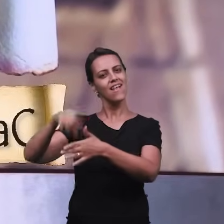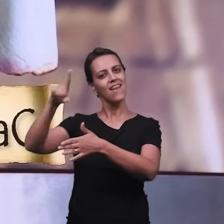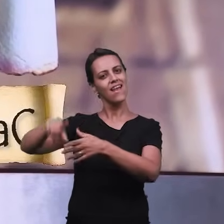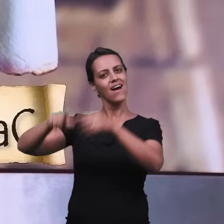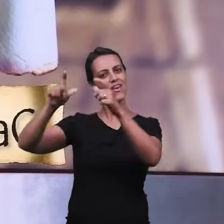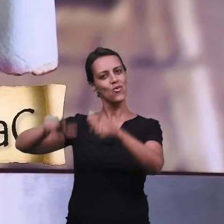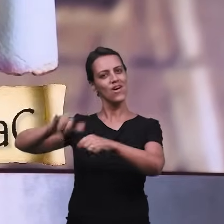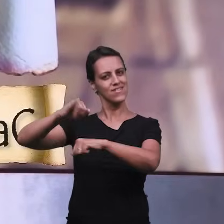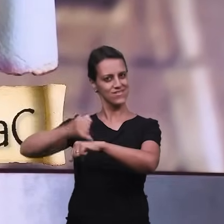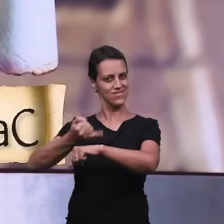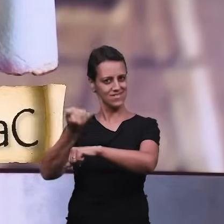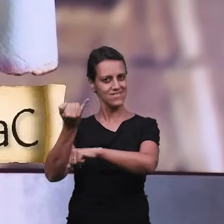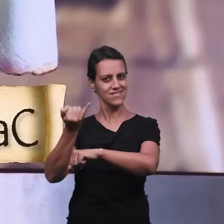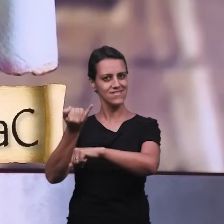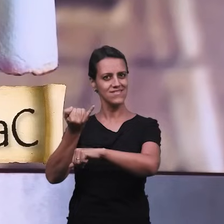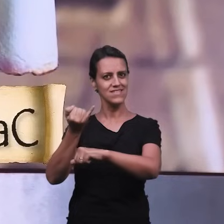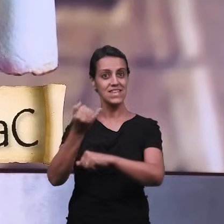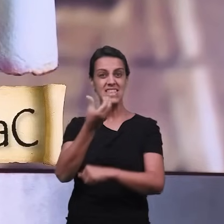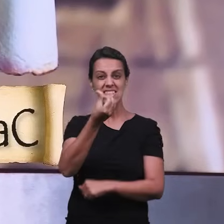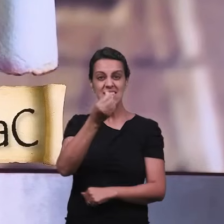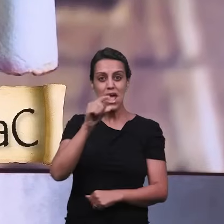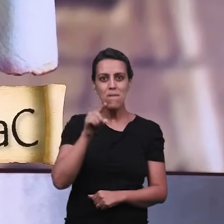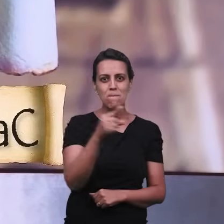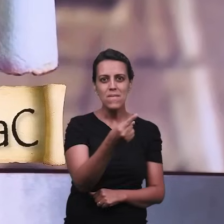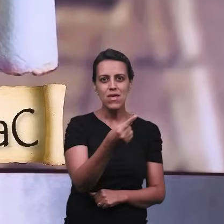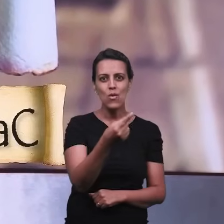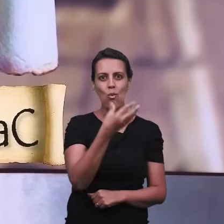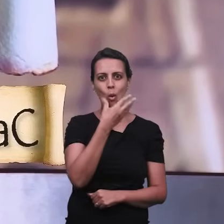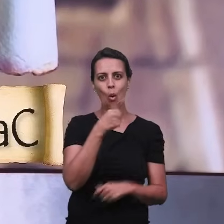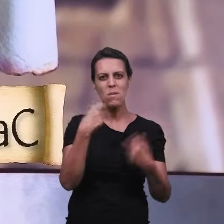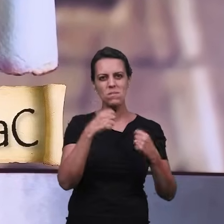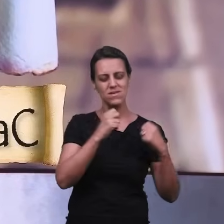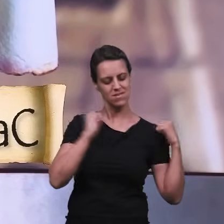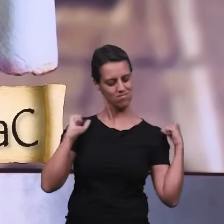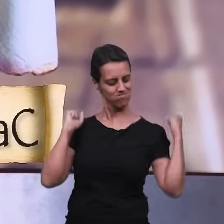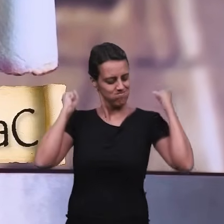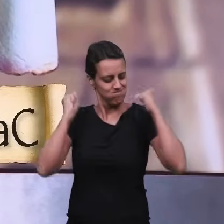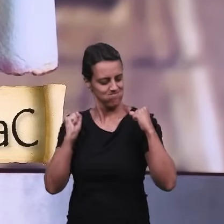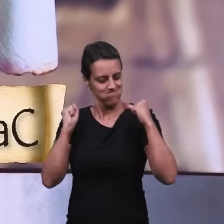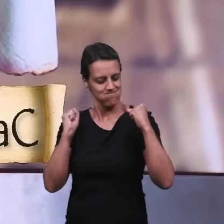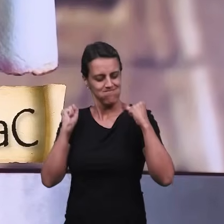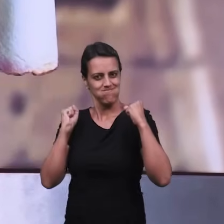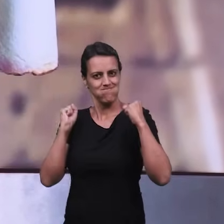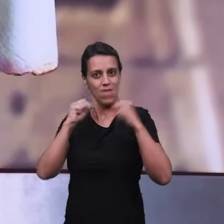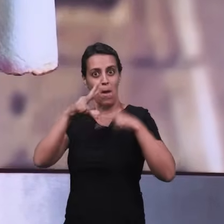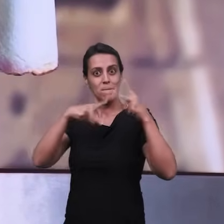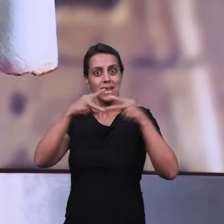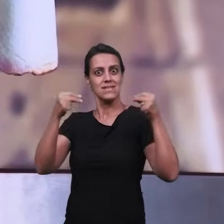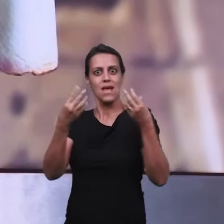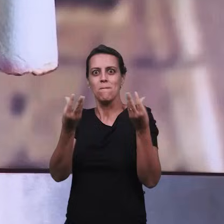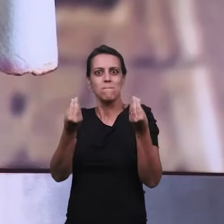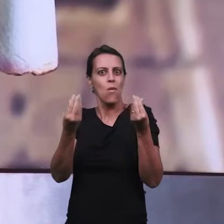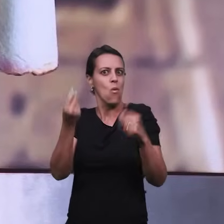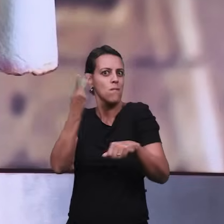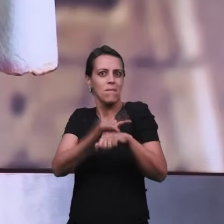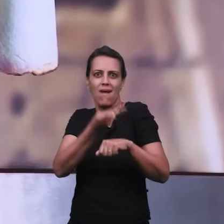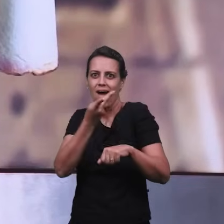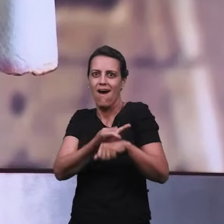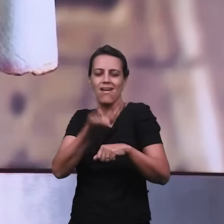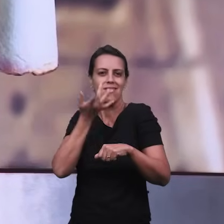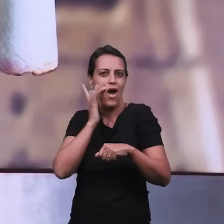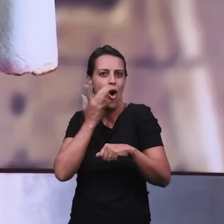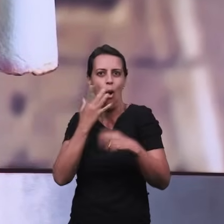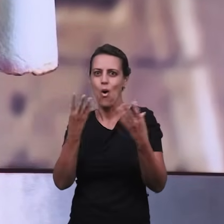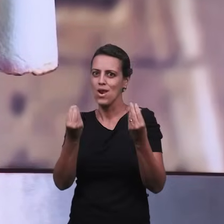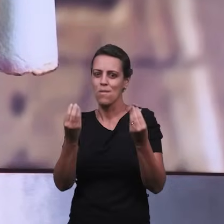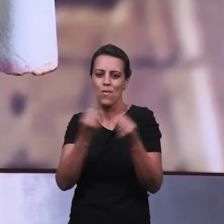6.000 homens foram necessários para levar tantos presentes, muita prata, muito